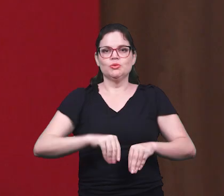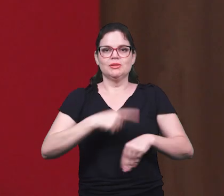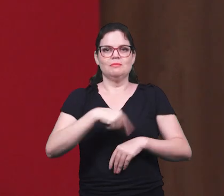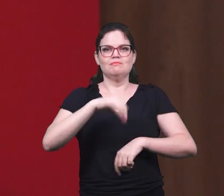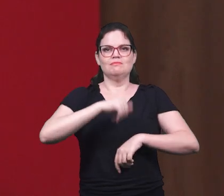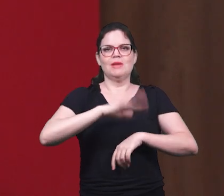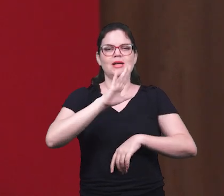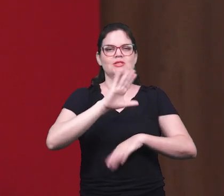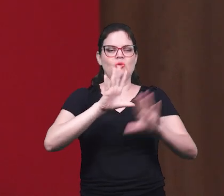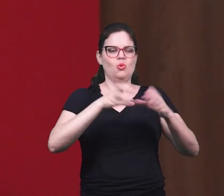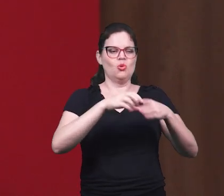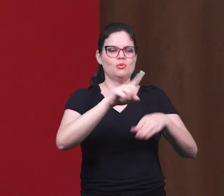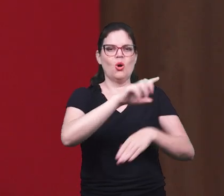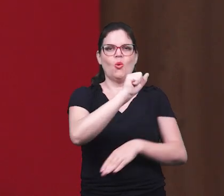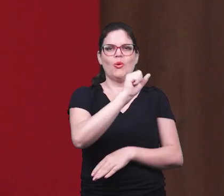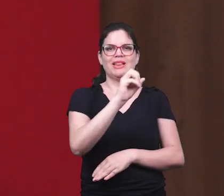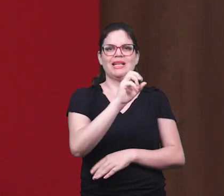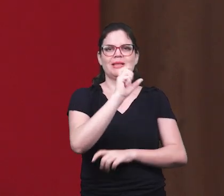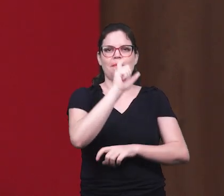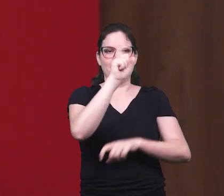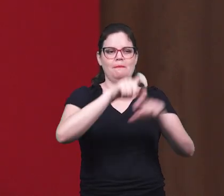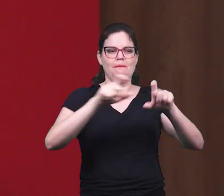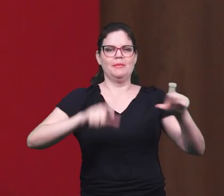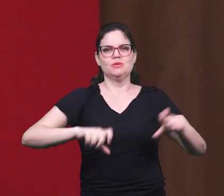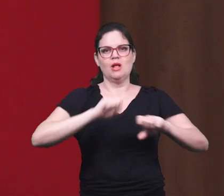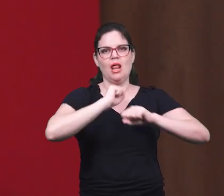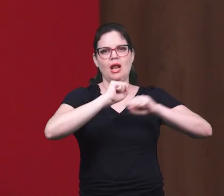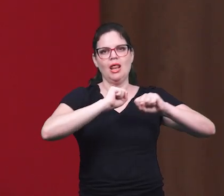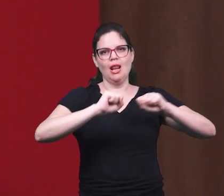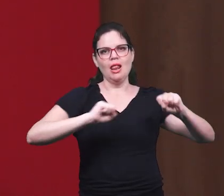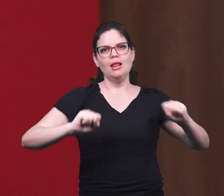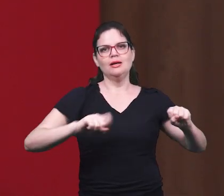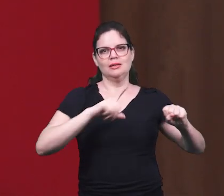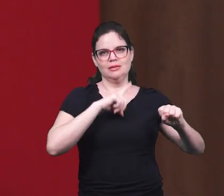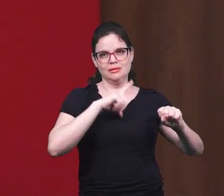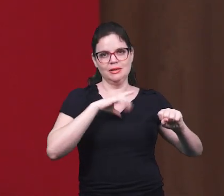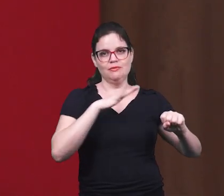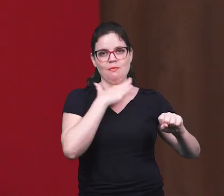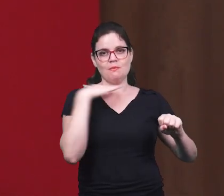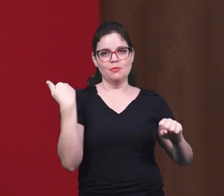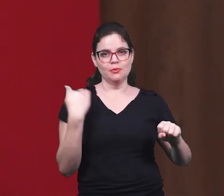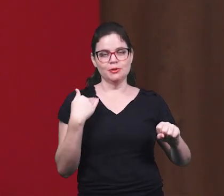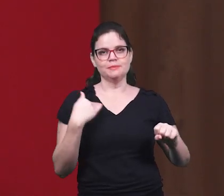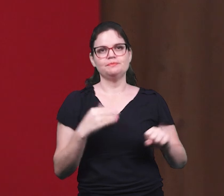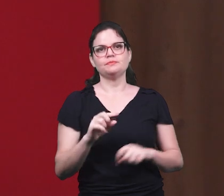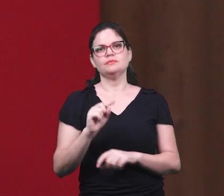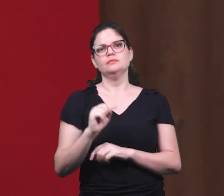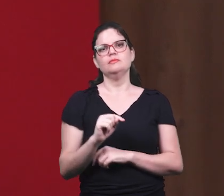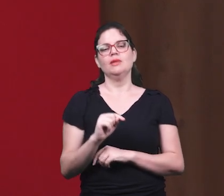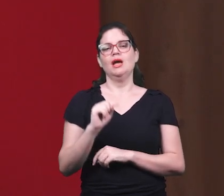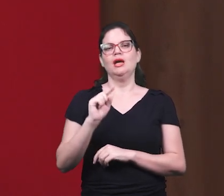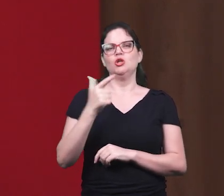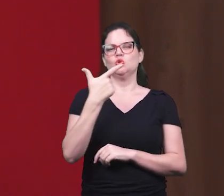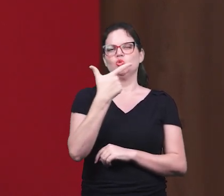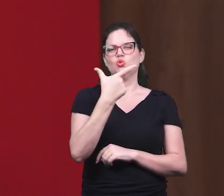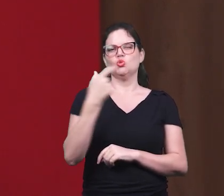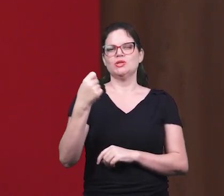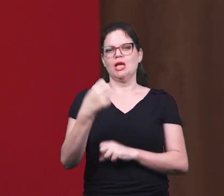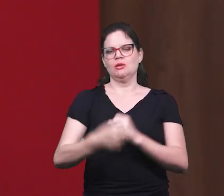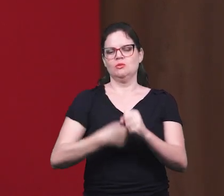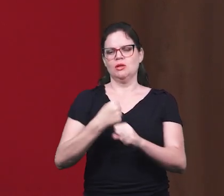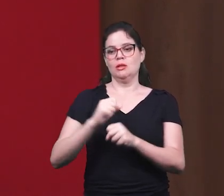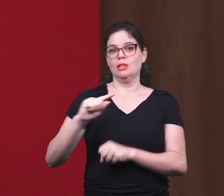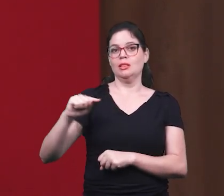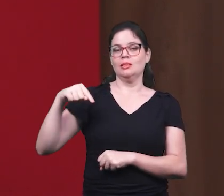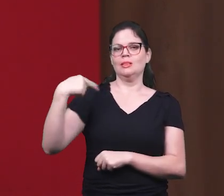80 valdenses foram mortos. Em 1487, já 200 anos depois,